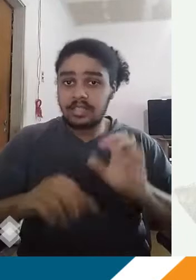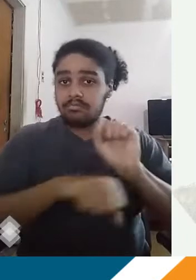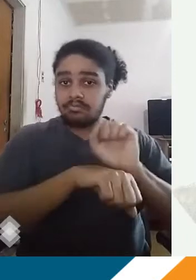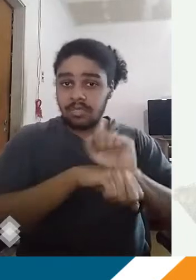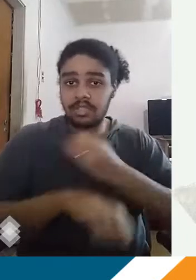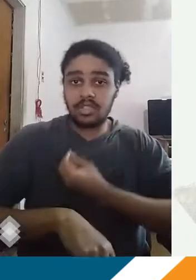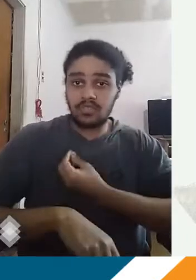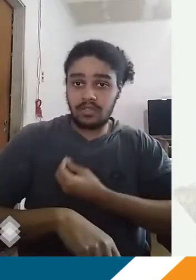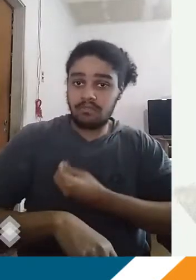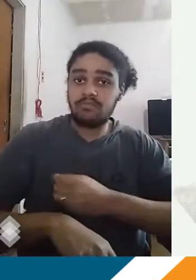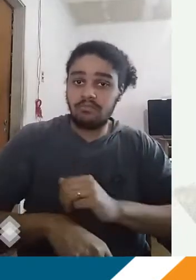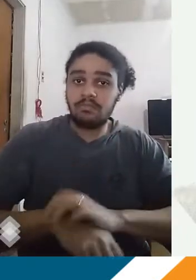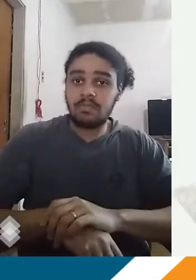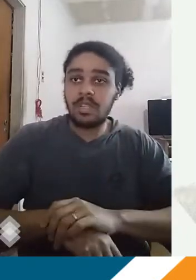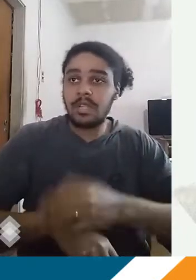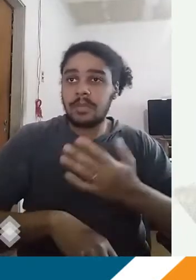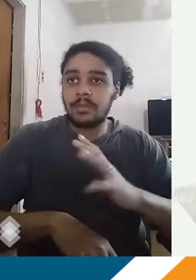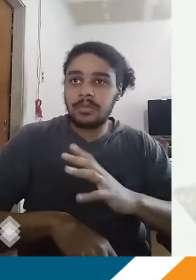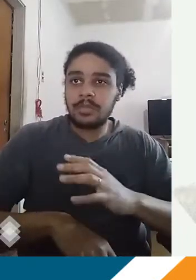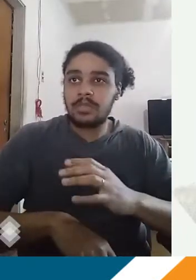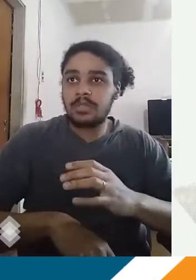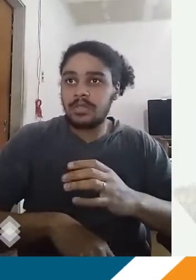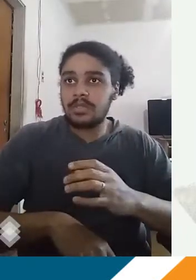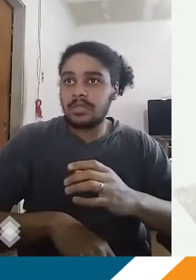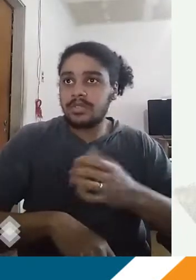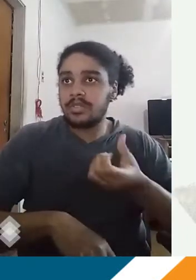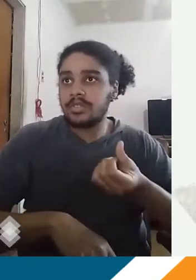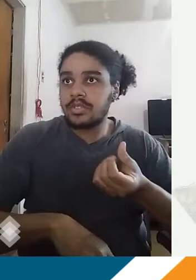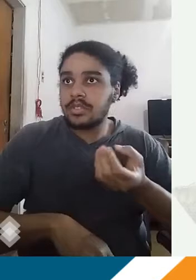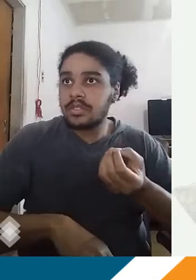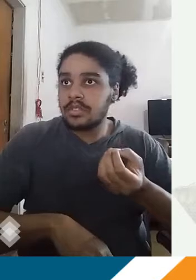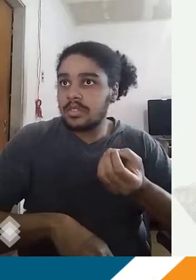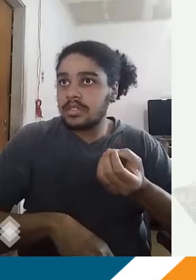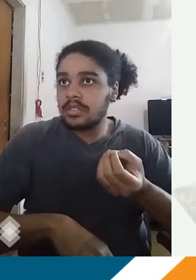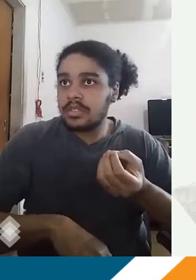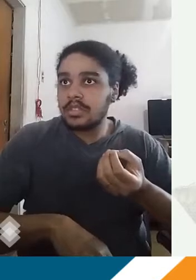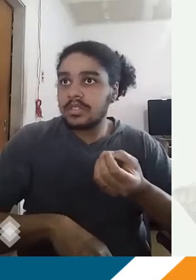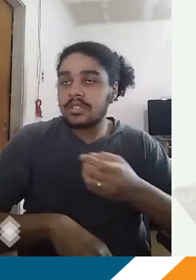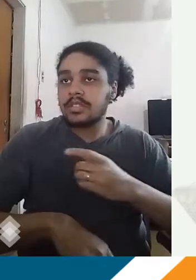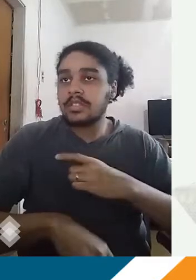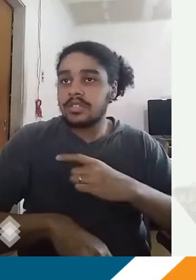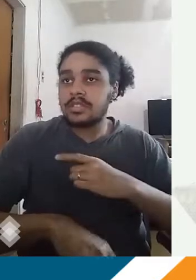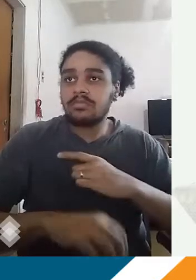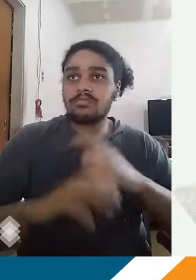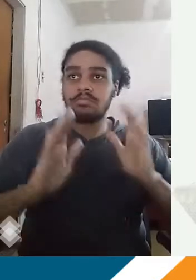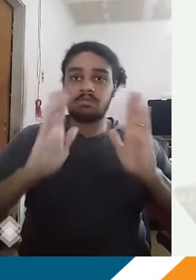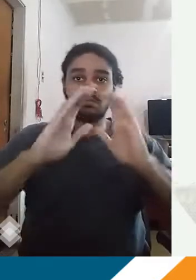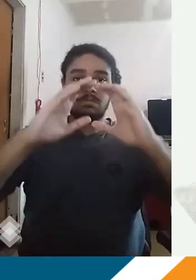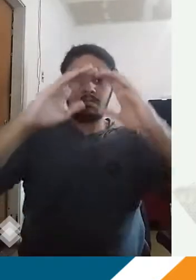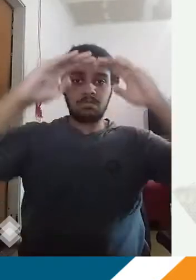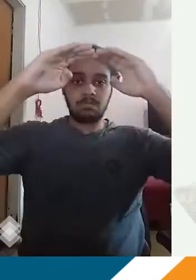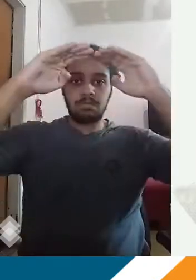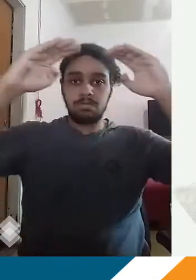aos nascimentos e a expectativa de vida. Contudo, em 60 você tem ali um alargamento do topo,